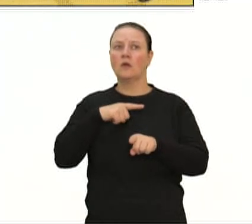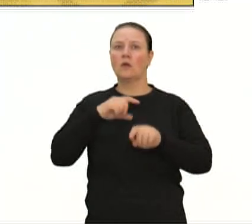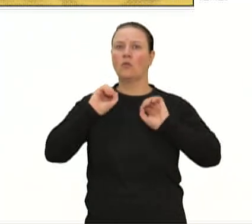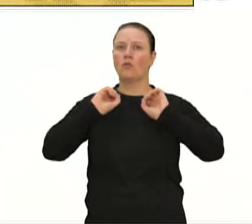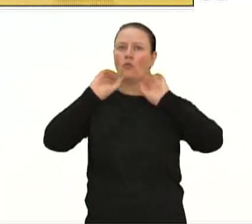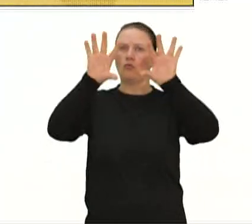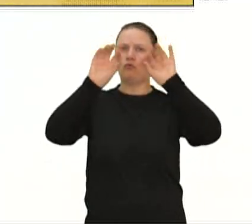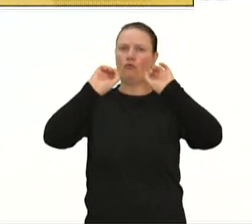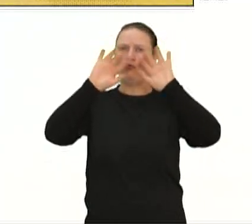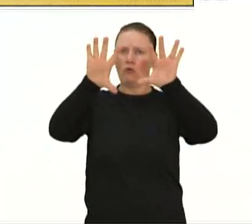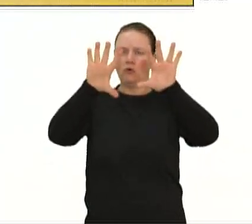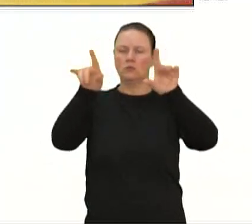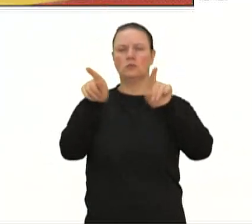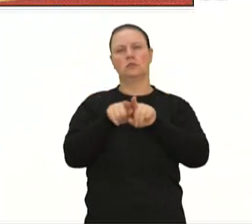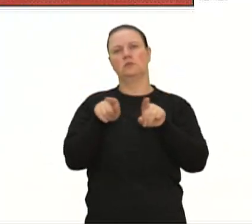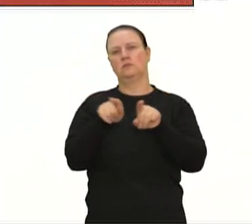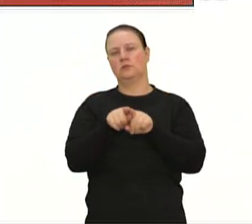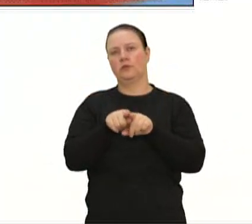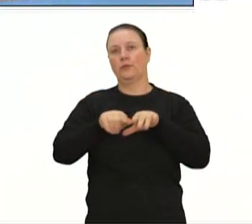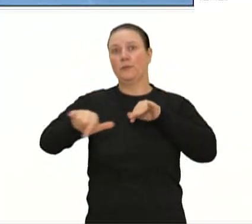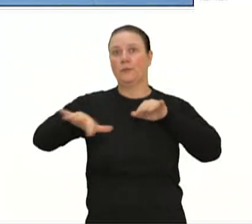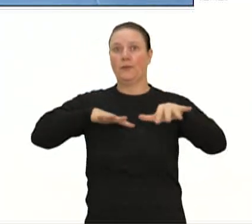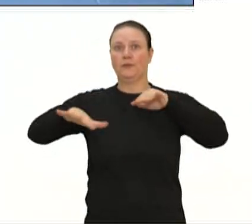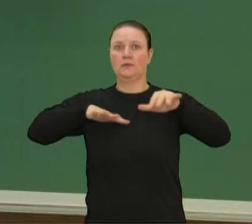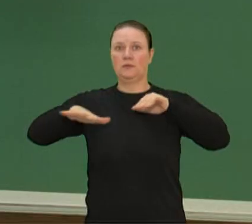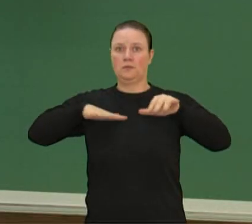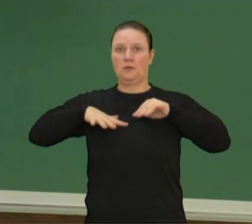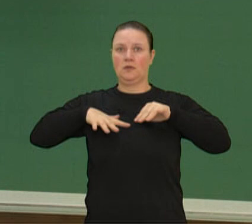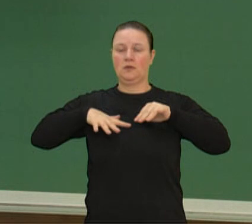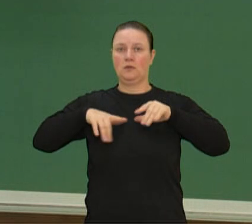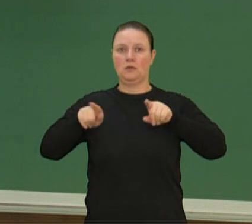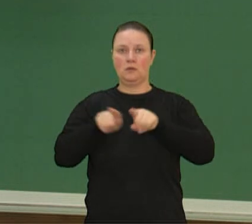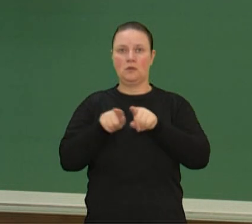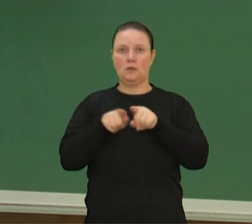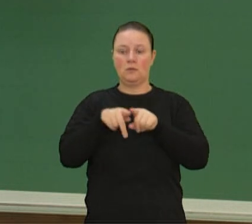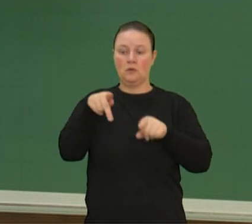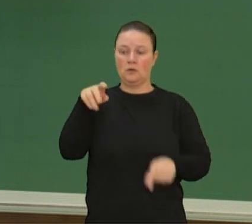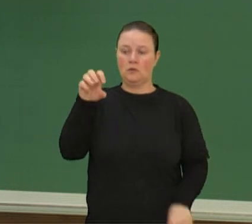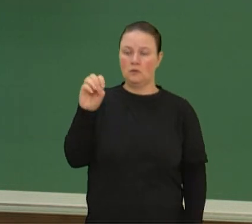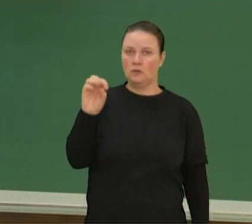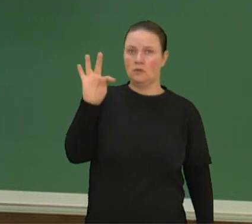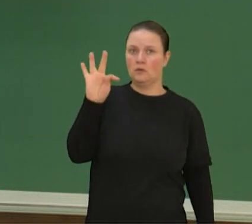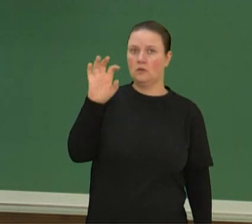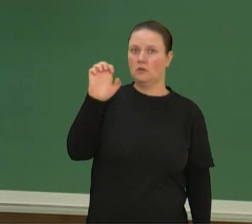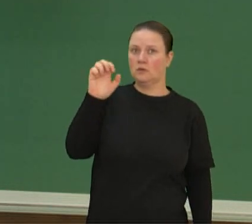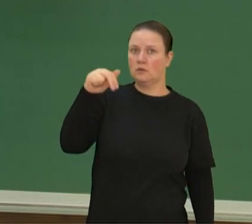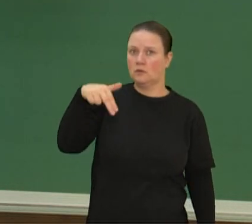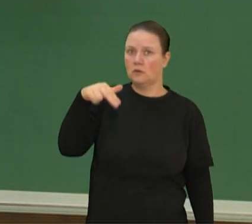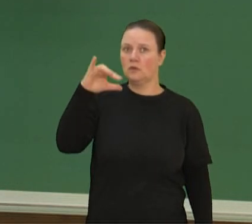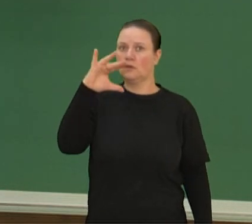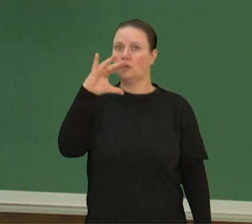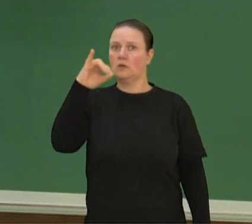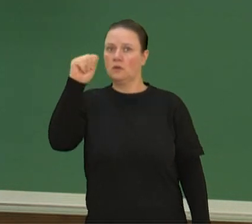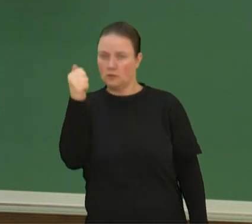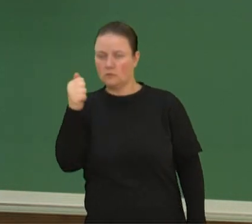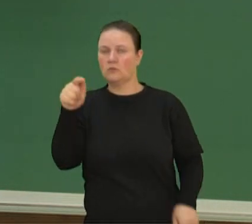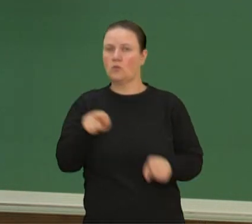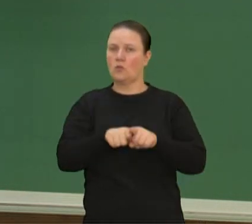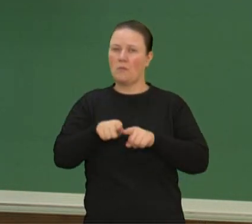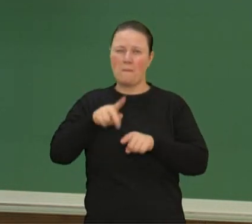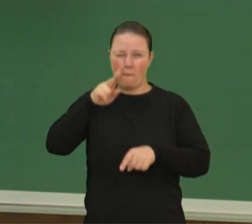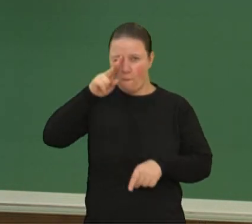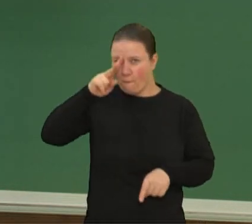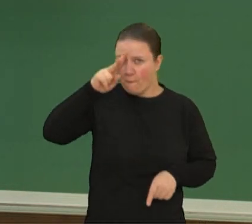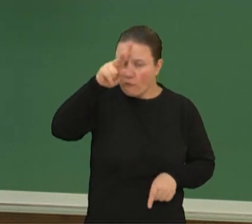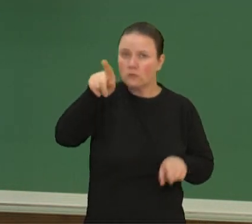do voleibol. Também é um movimento que é realizado desenvolvido potência. Então, um movimento em alta intensidade num